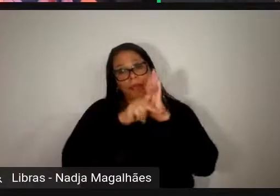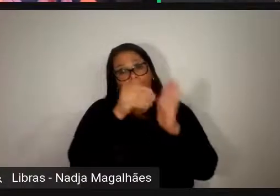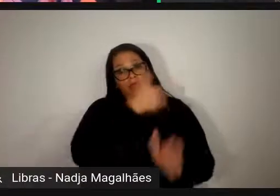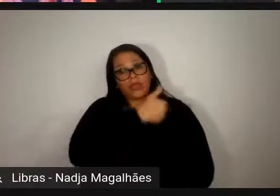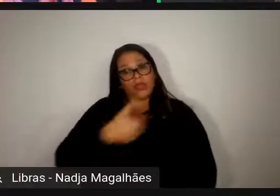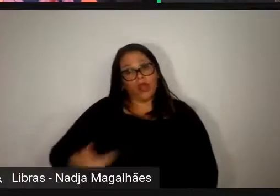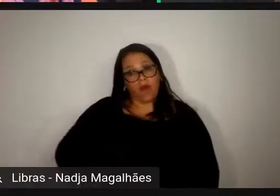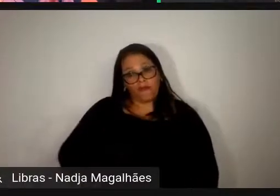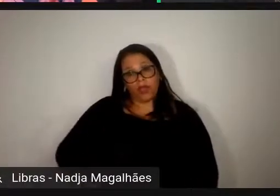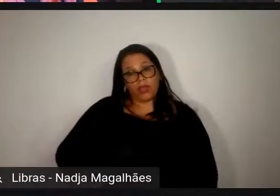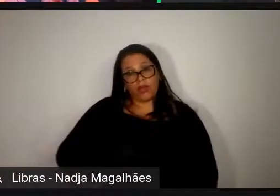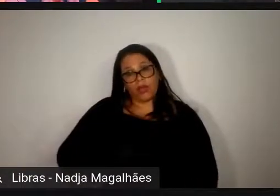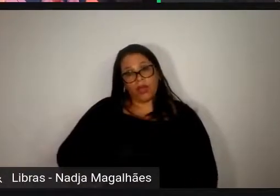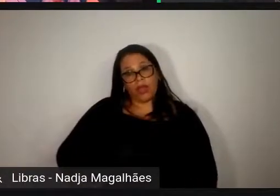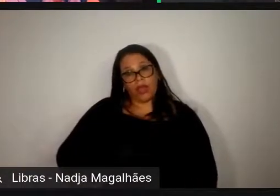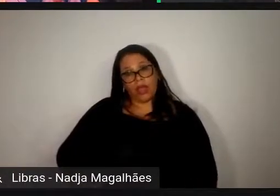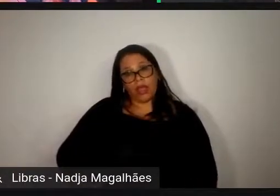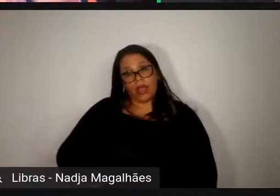são governistas,